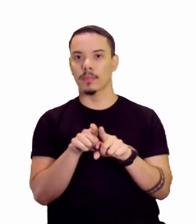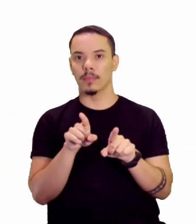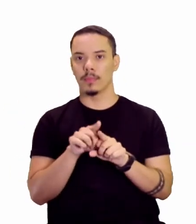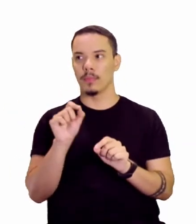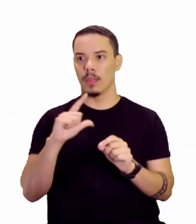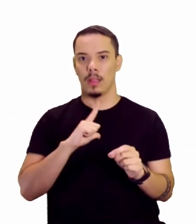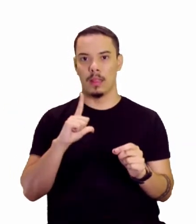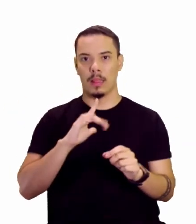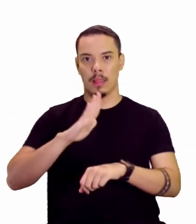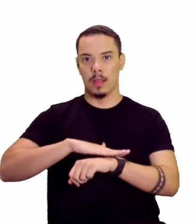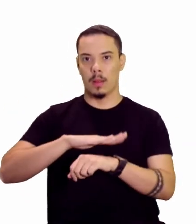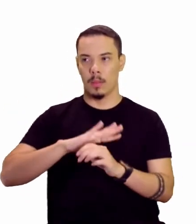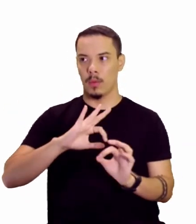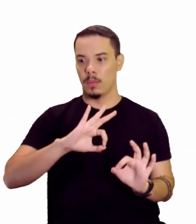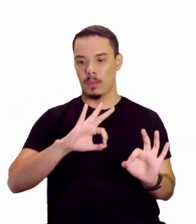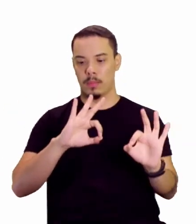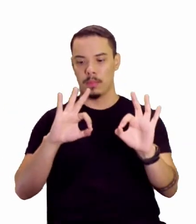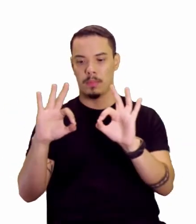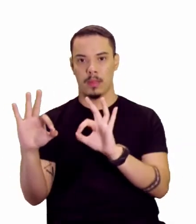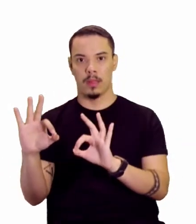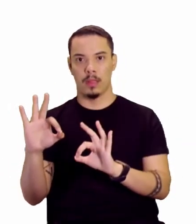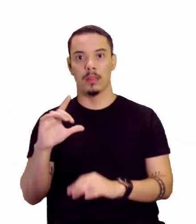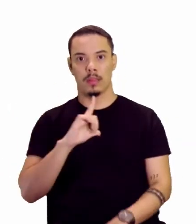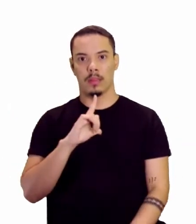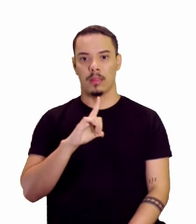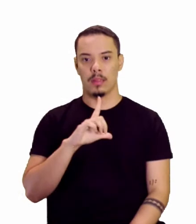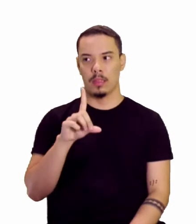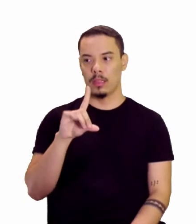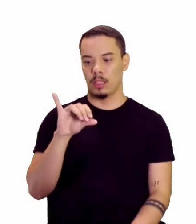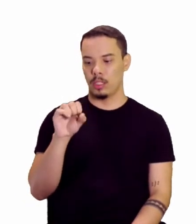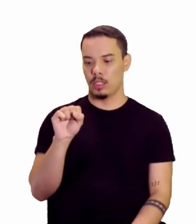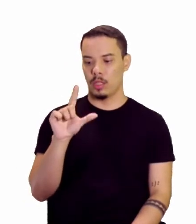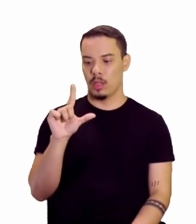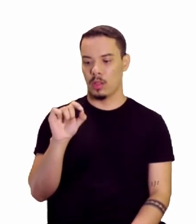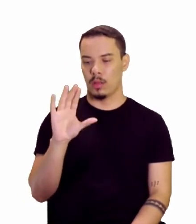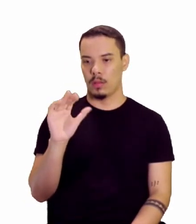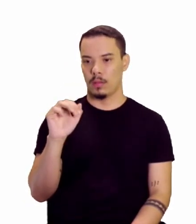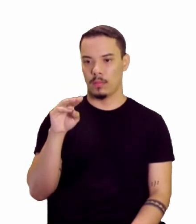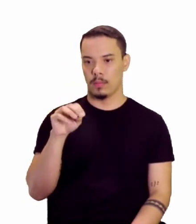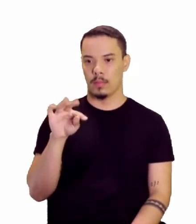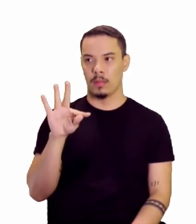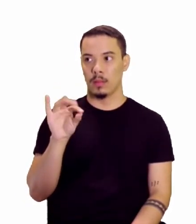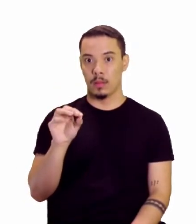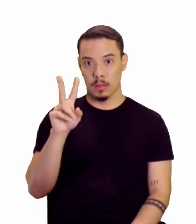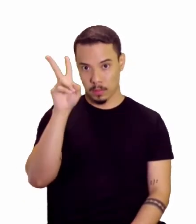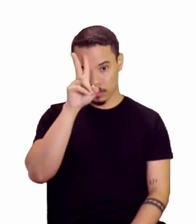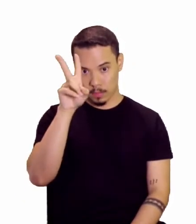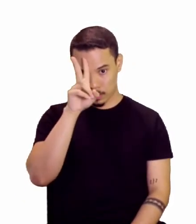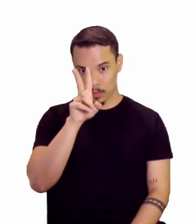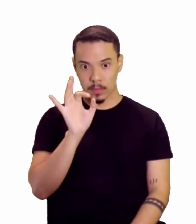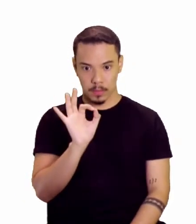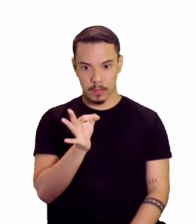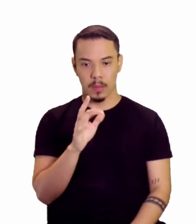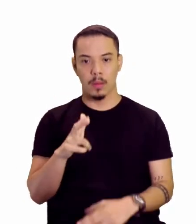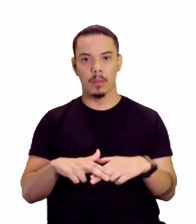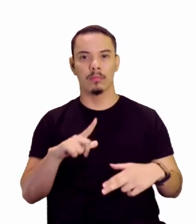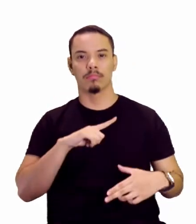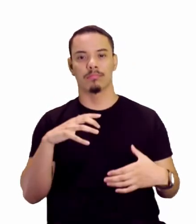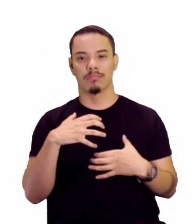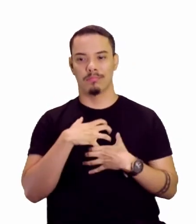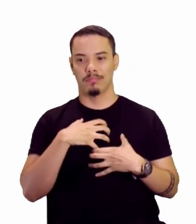esses intervalos, né? Esses deslocamentos aqui, ó. E lembrando que esse movimento é vertical. E ele está aqui no